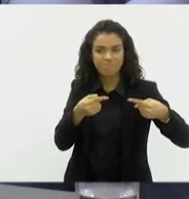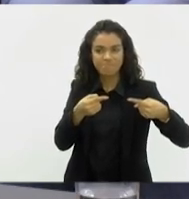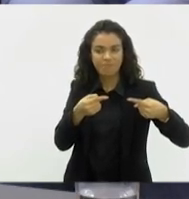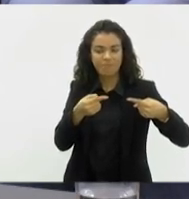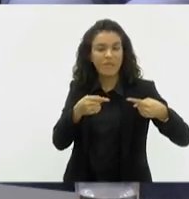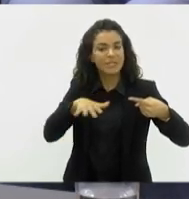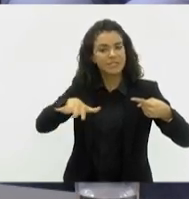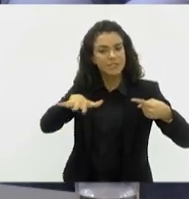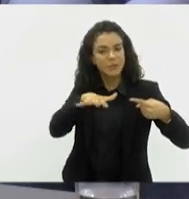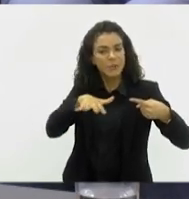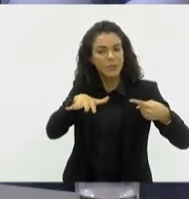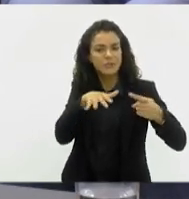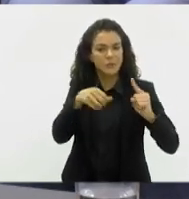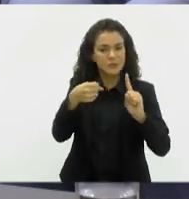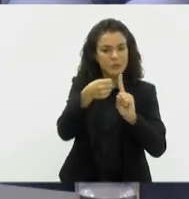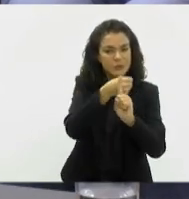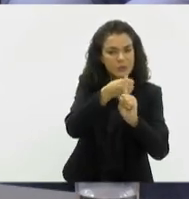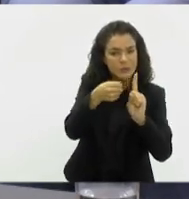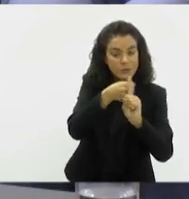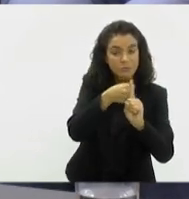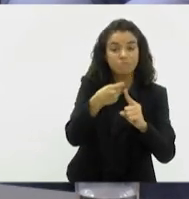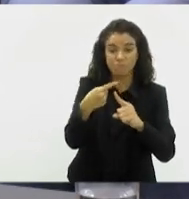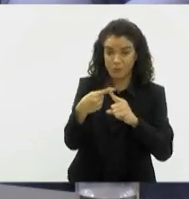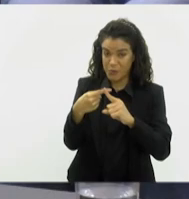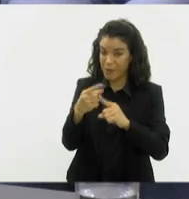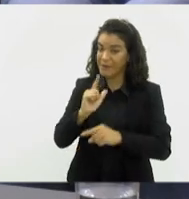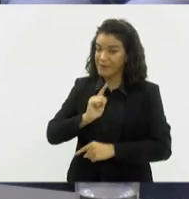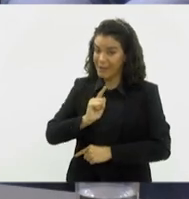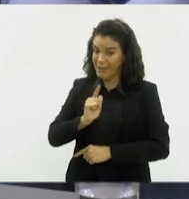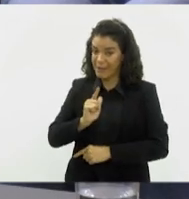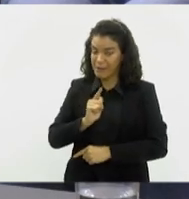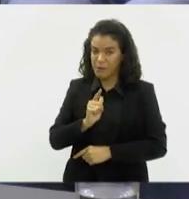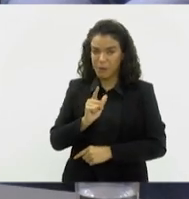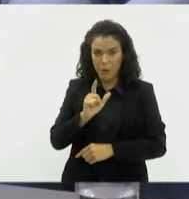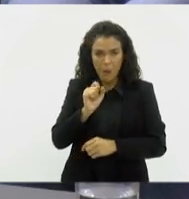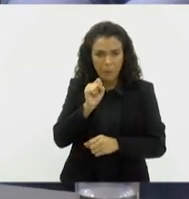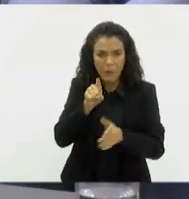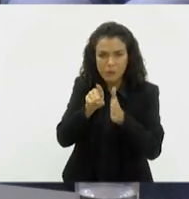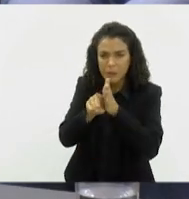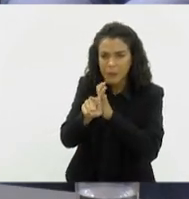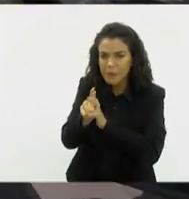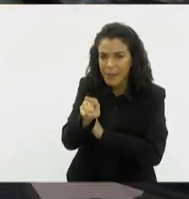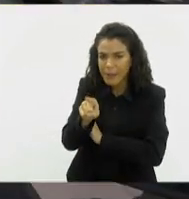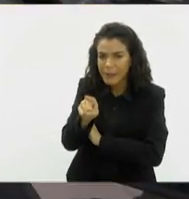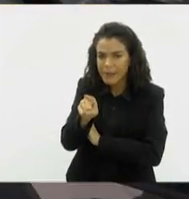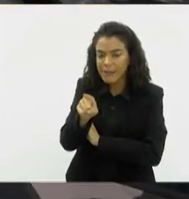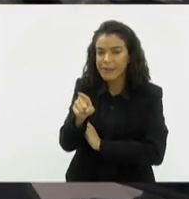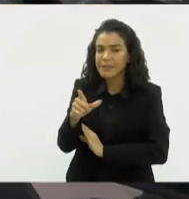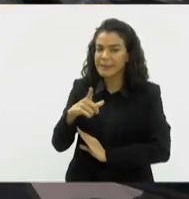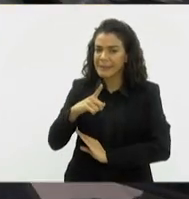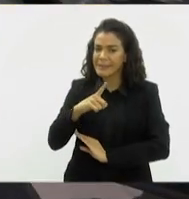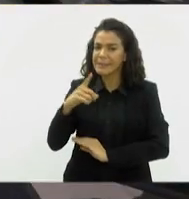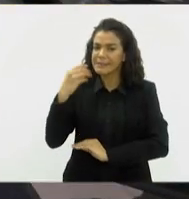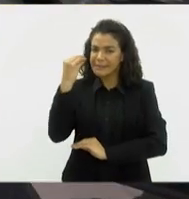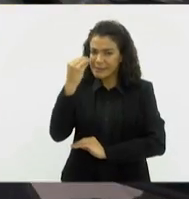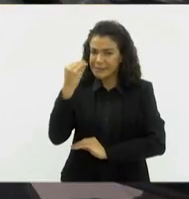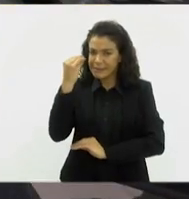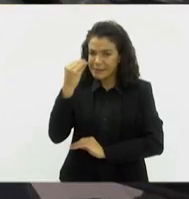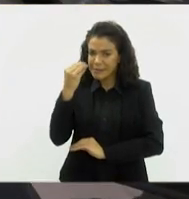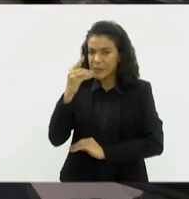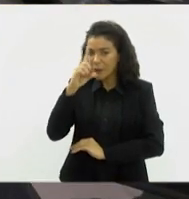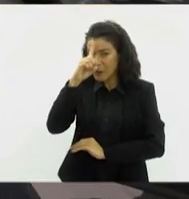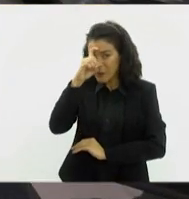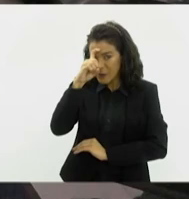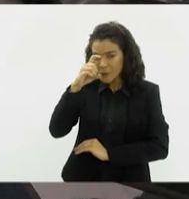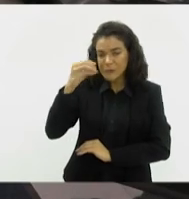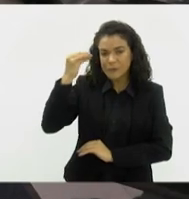às questões de tortura, porque aparecem muito essas denúncias. Posso fazer um questionamento, senhora? Claro. A senhora falou que tem experiência em hospitais